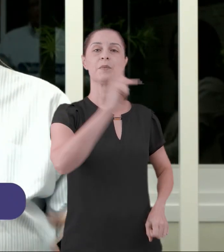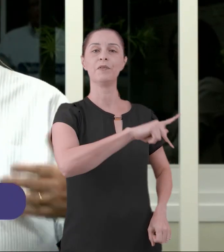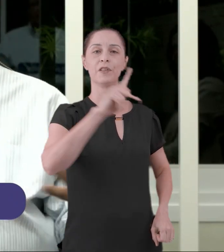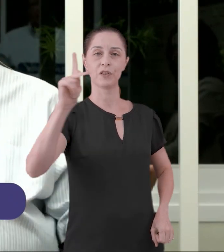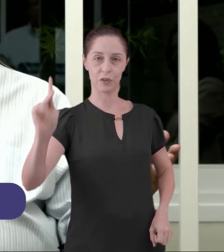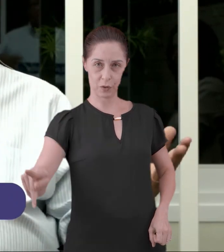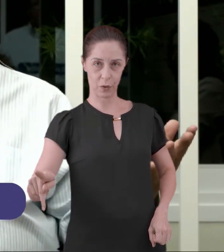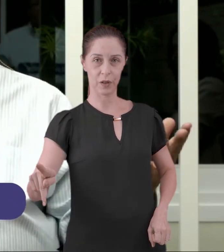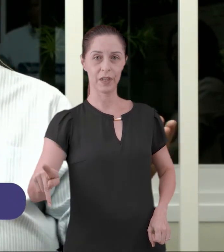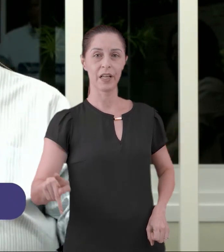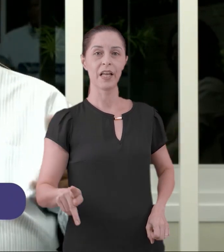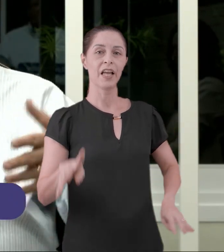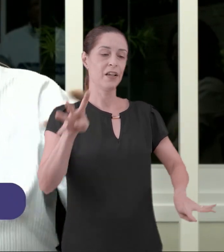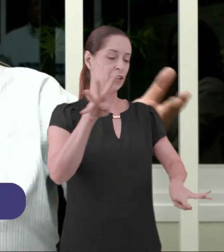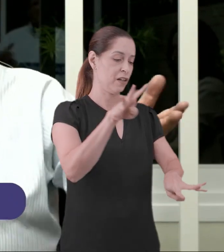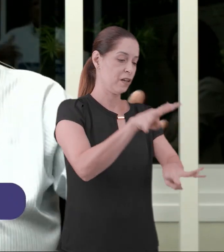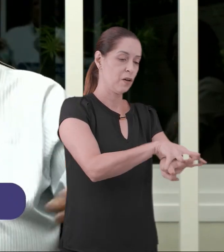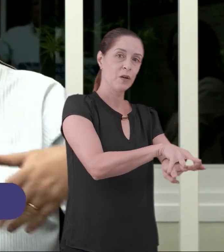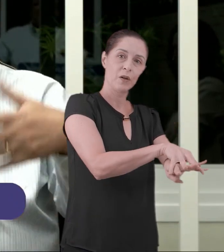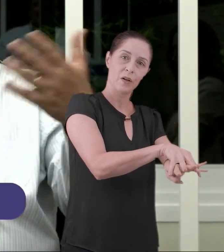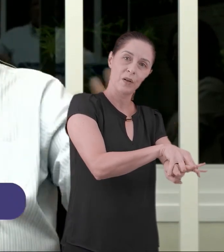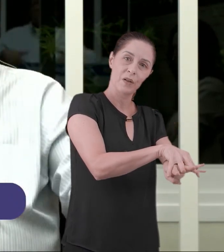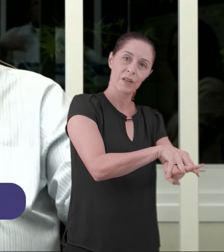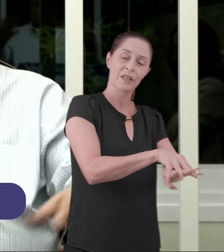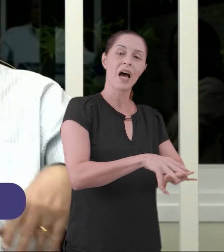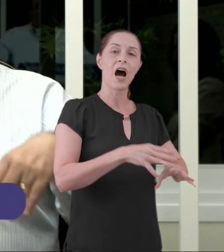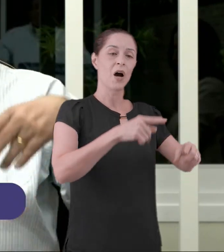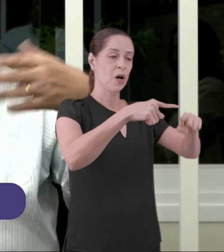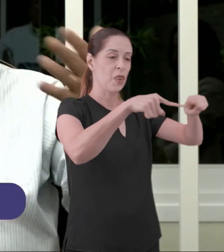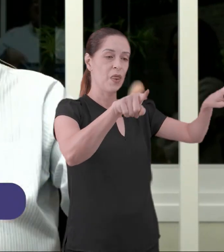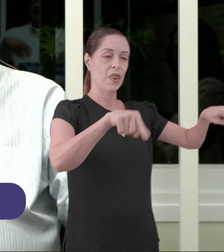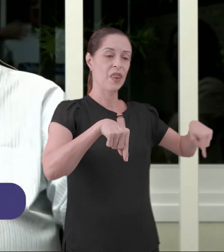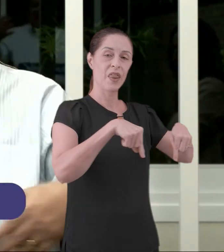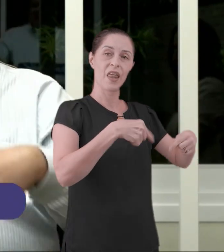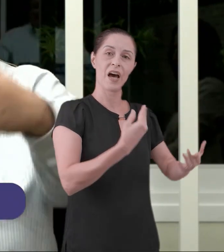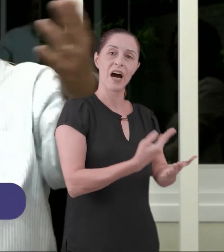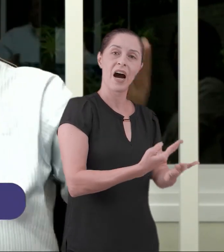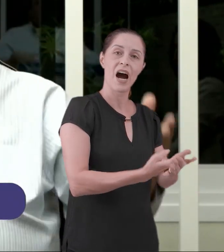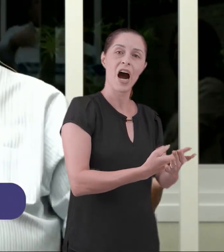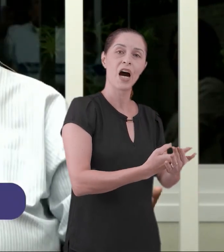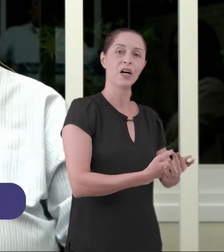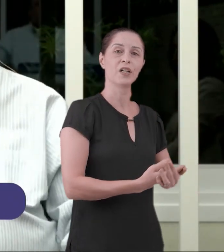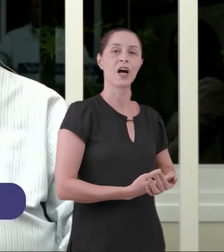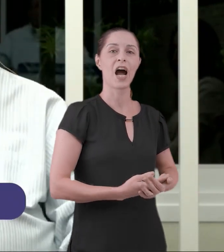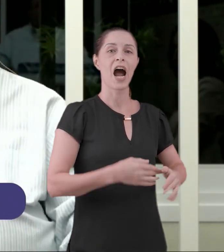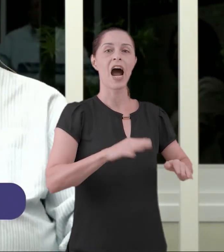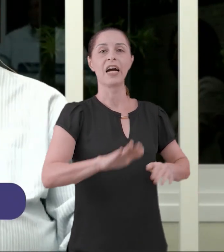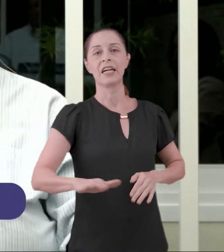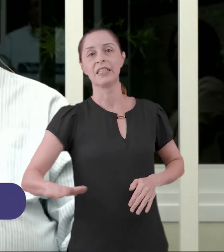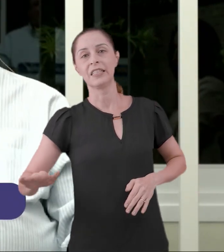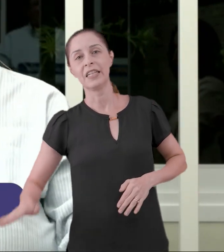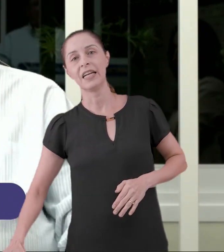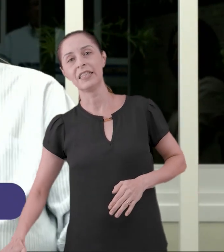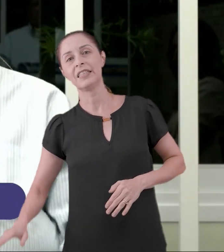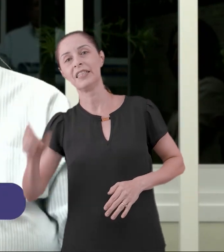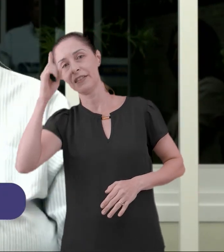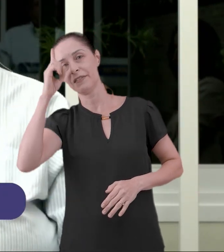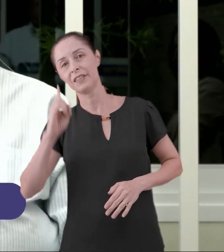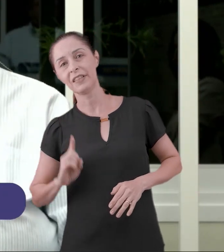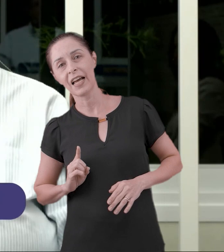E não fazer diferença. Elas vão lá, entram na classe, têm as aulas com as outras crianças, né? Eu acho